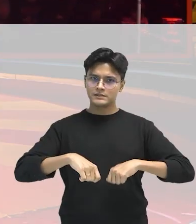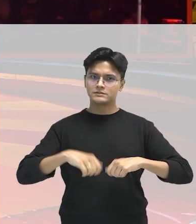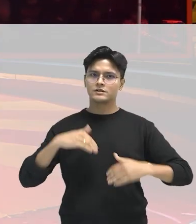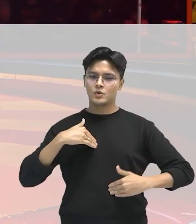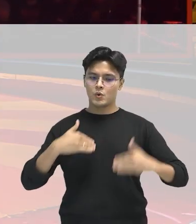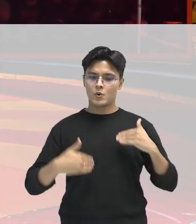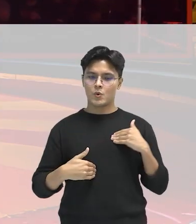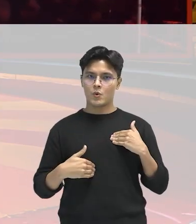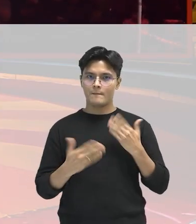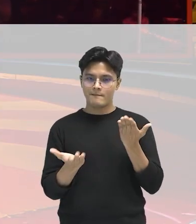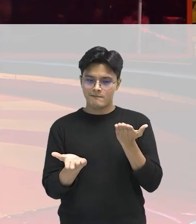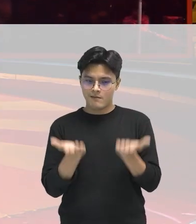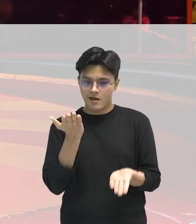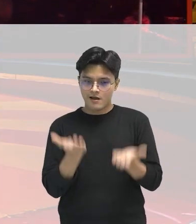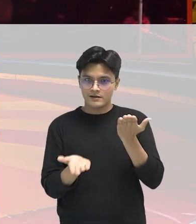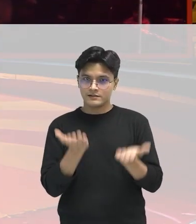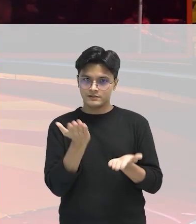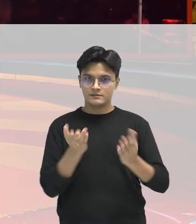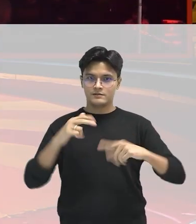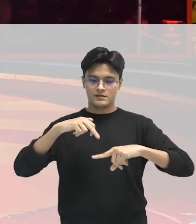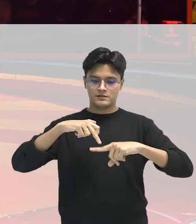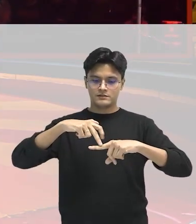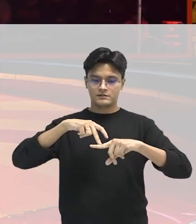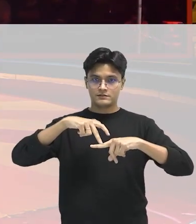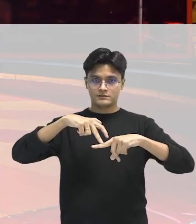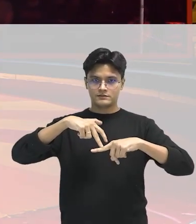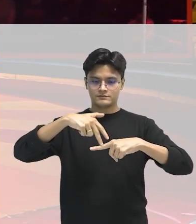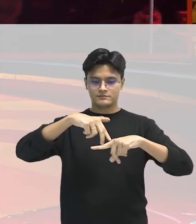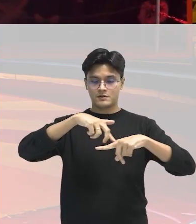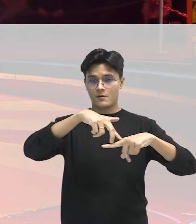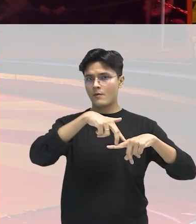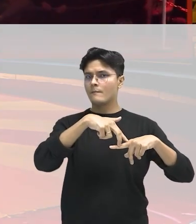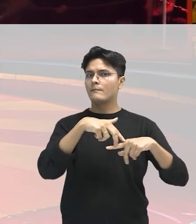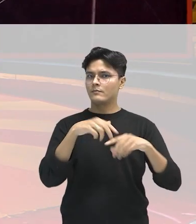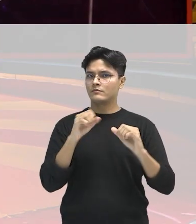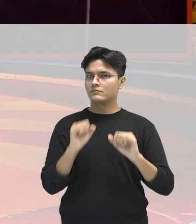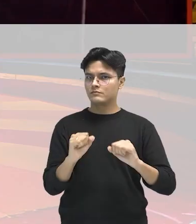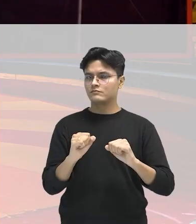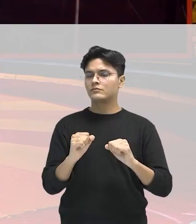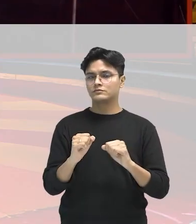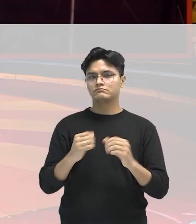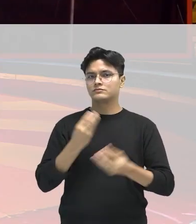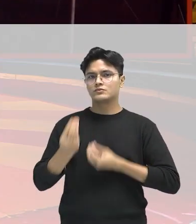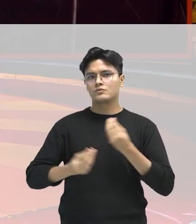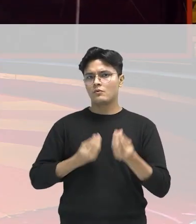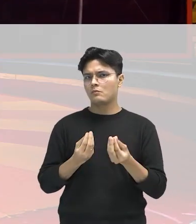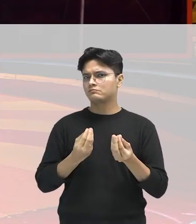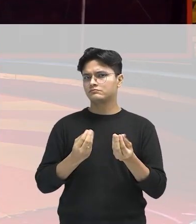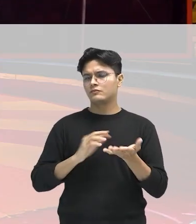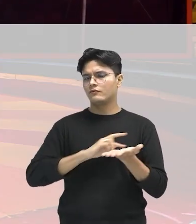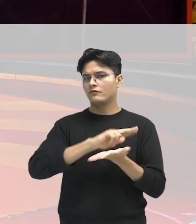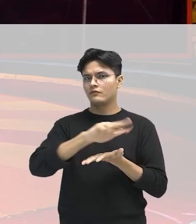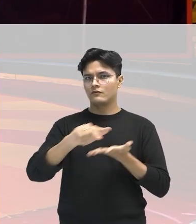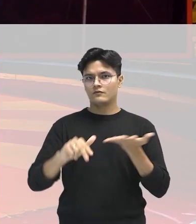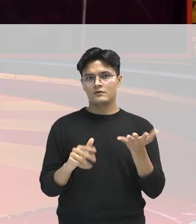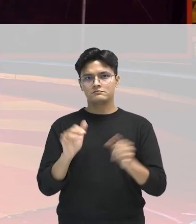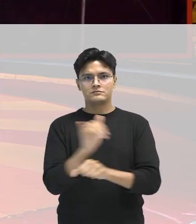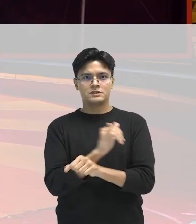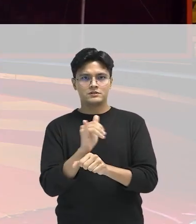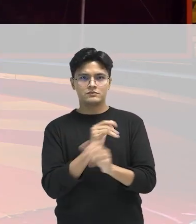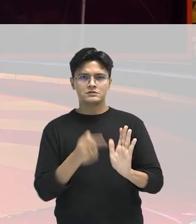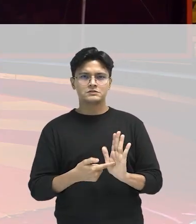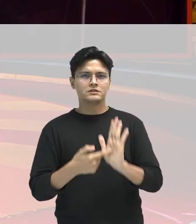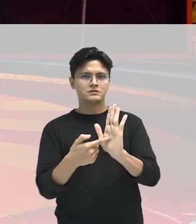de manter o corpo em equilíbrio. E esse equilíbrio ele pode ser trabalhado de diversas formas, né? Em